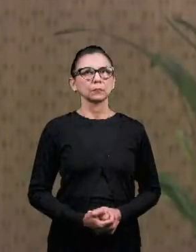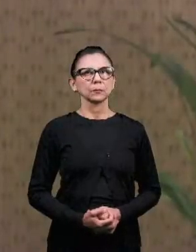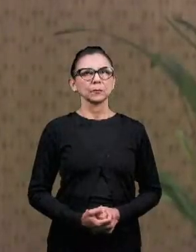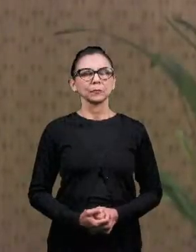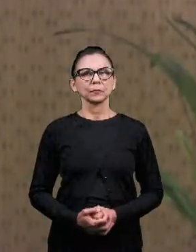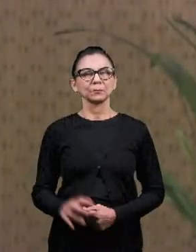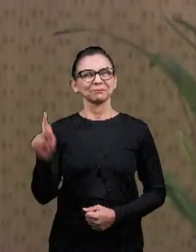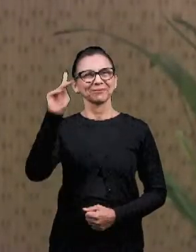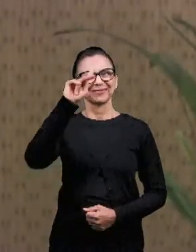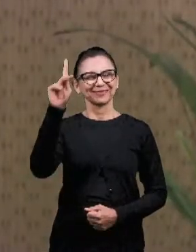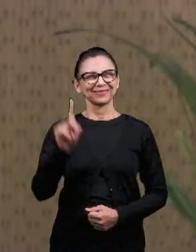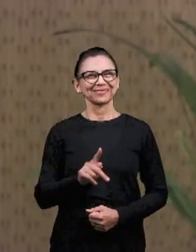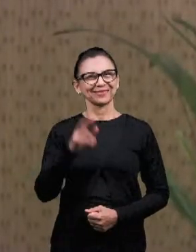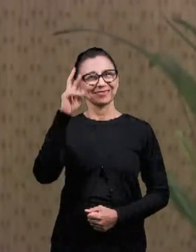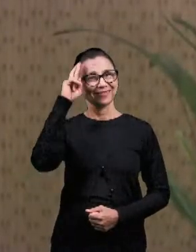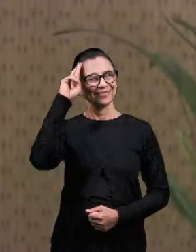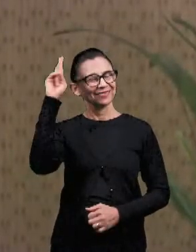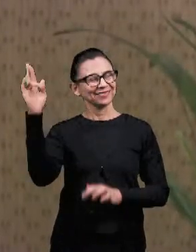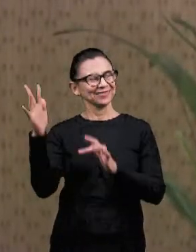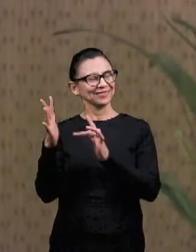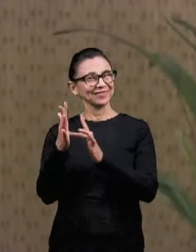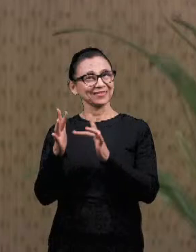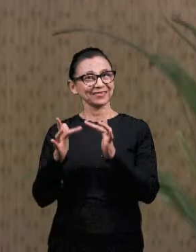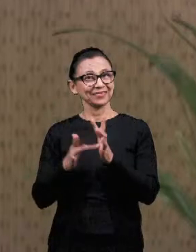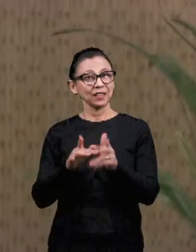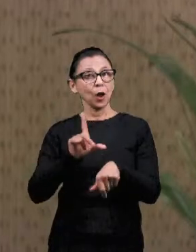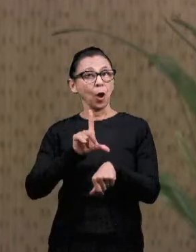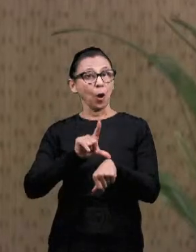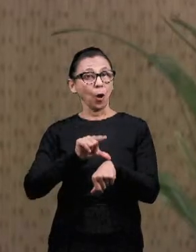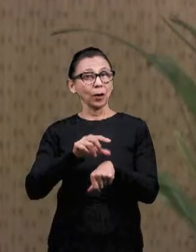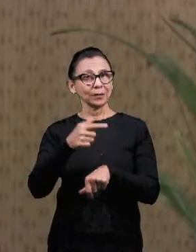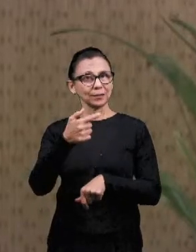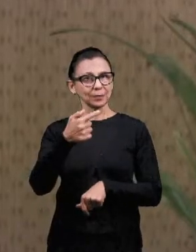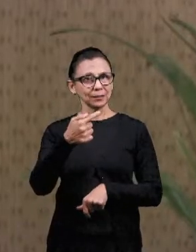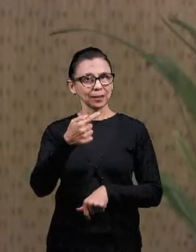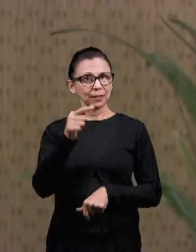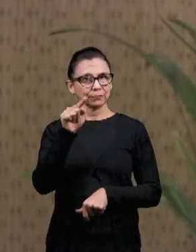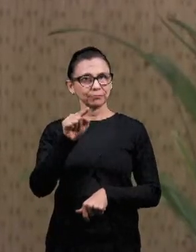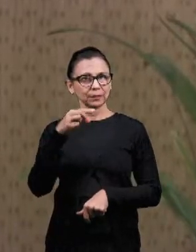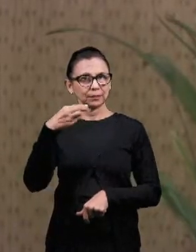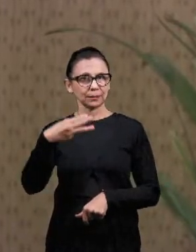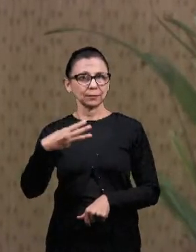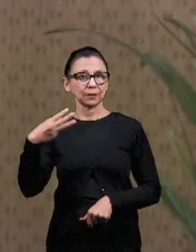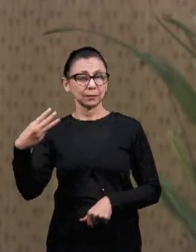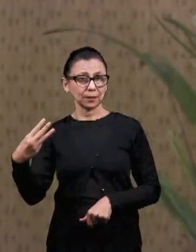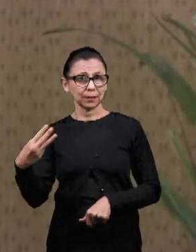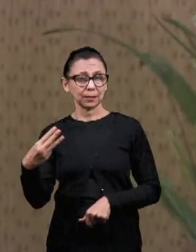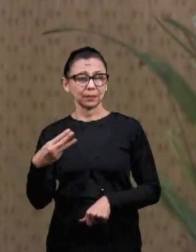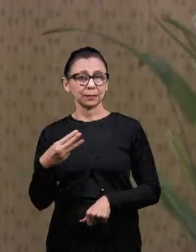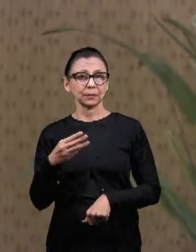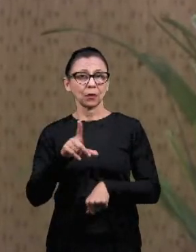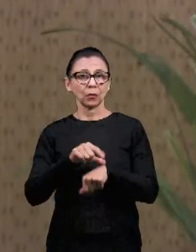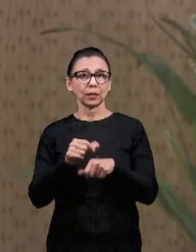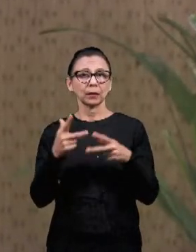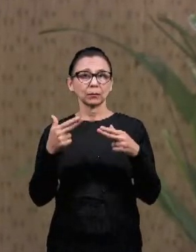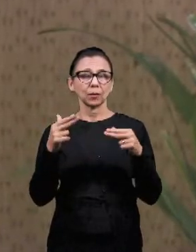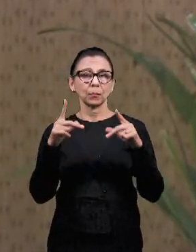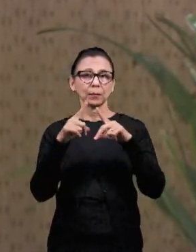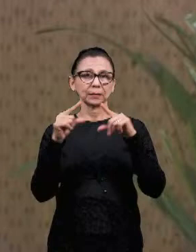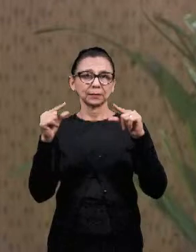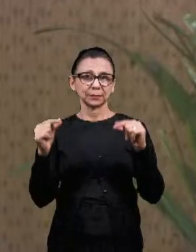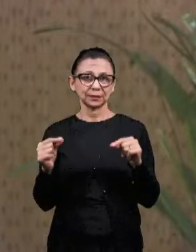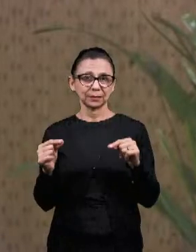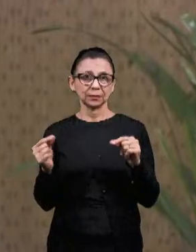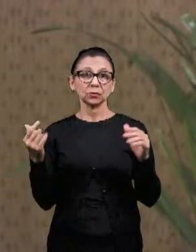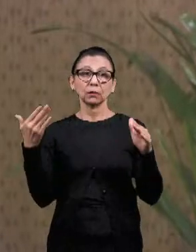A paz do Senhor Jesus, 19 horas 33 minutos no horário de Brasília, e nós já estamos entrando no